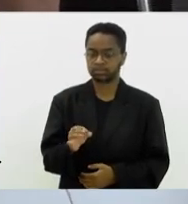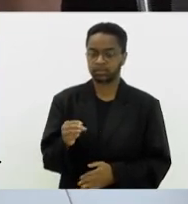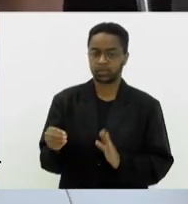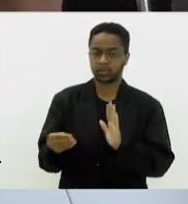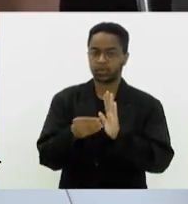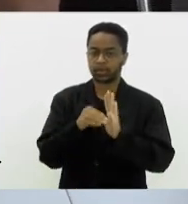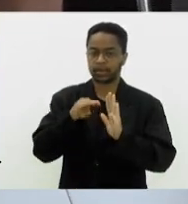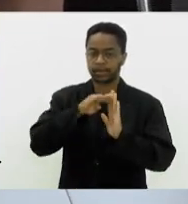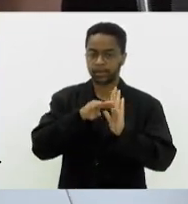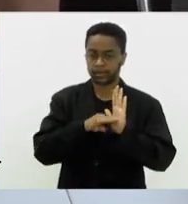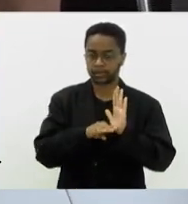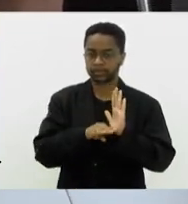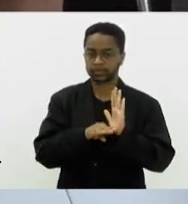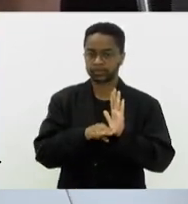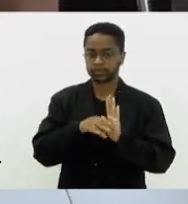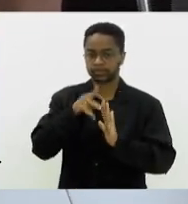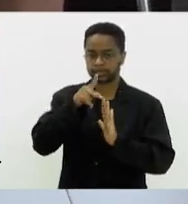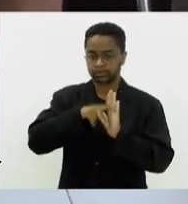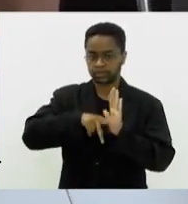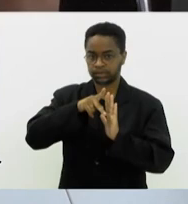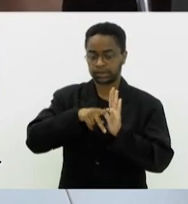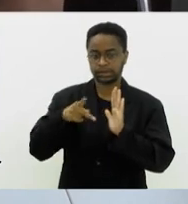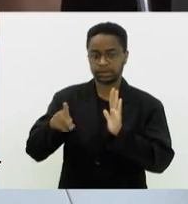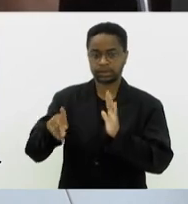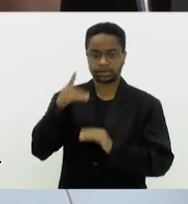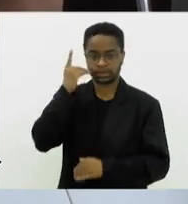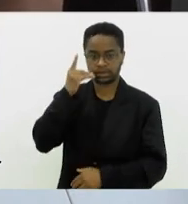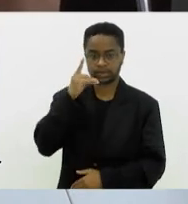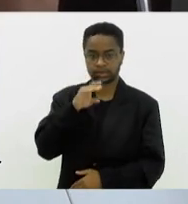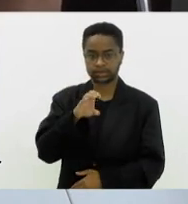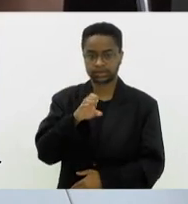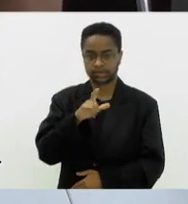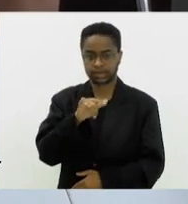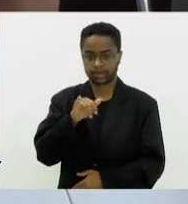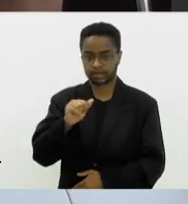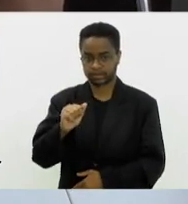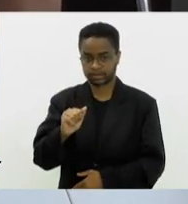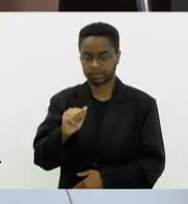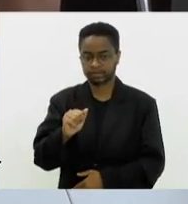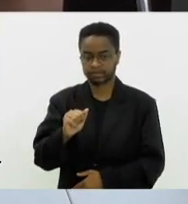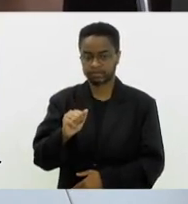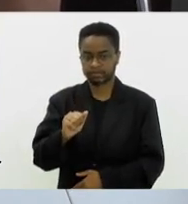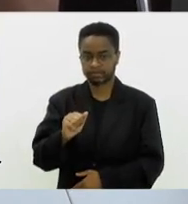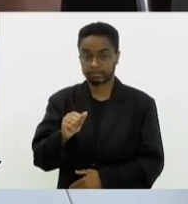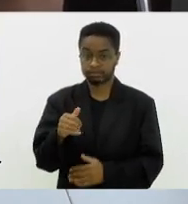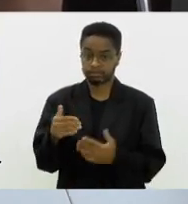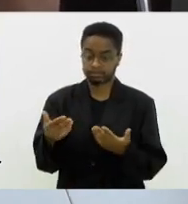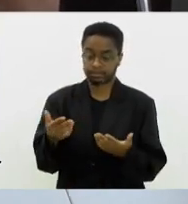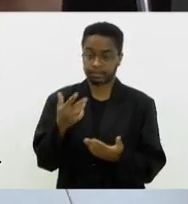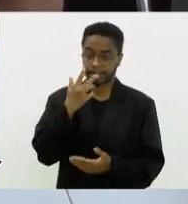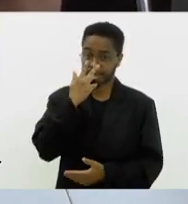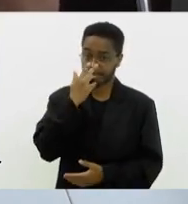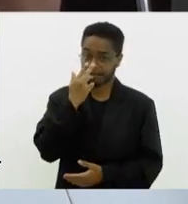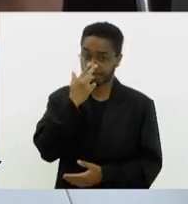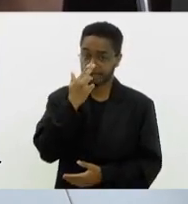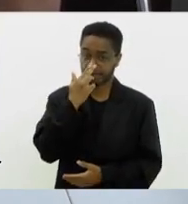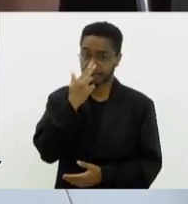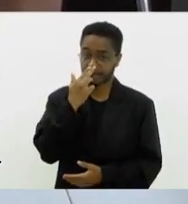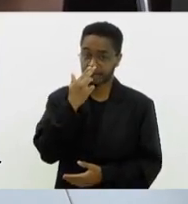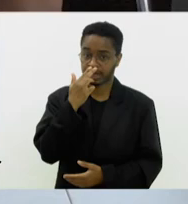pauta esse projeto da deputada Célia Jordão, por incrível que pareça, uma